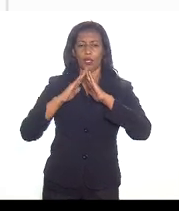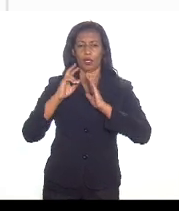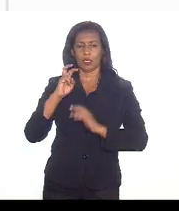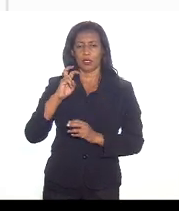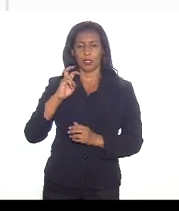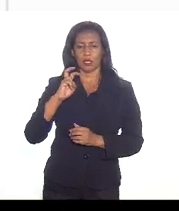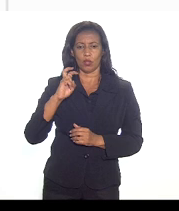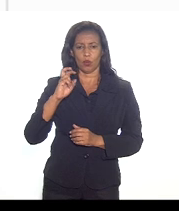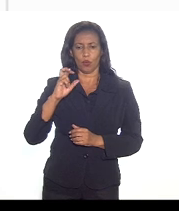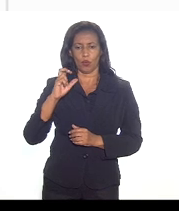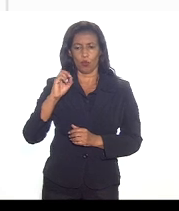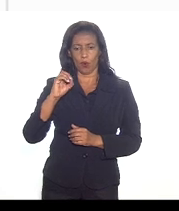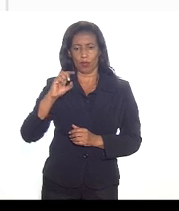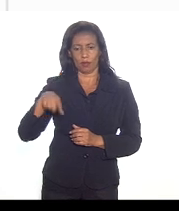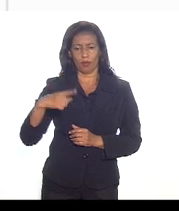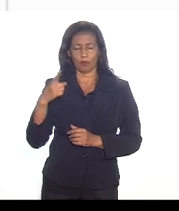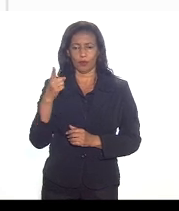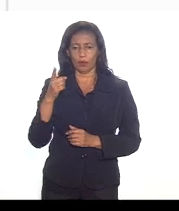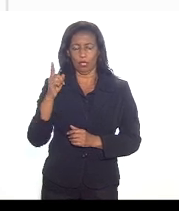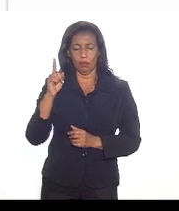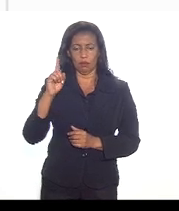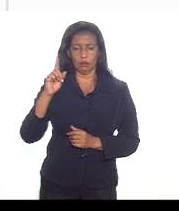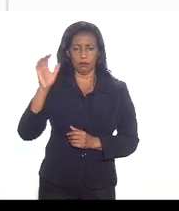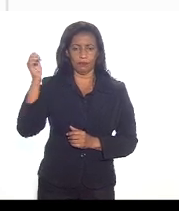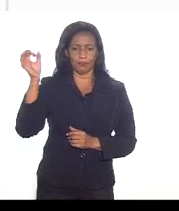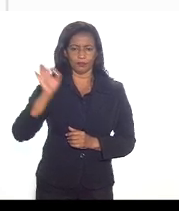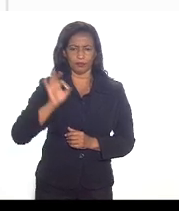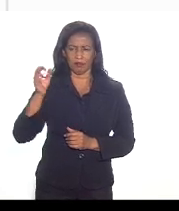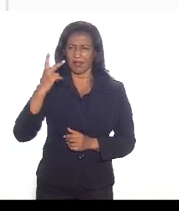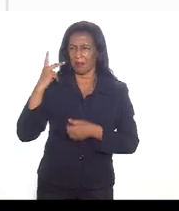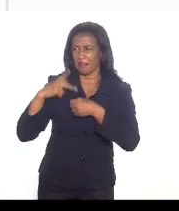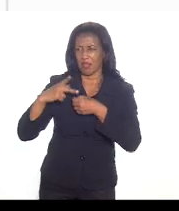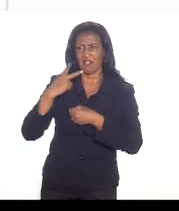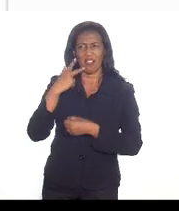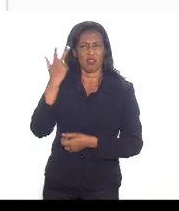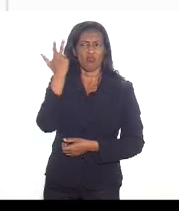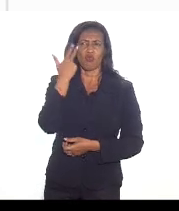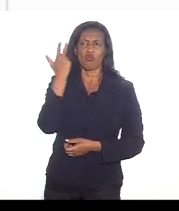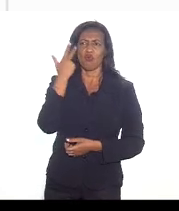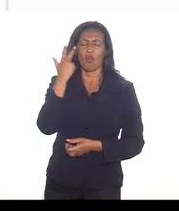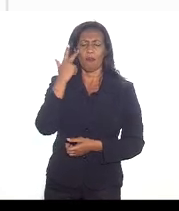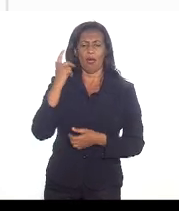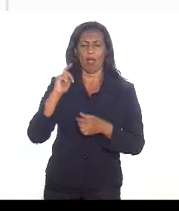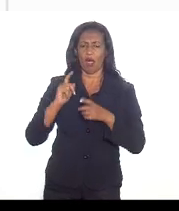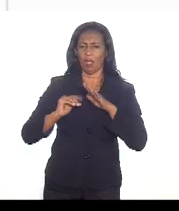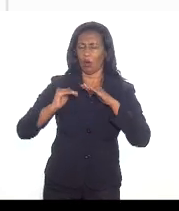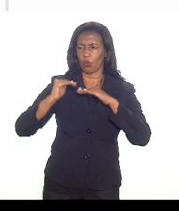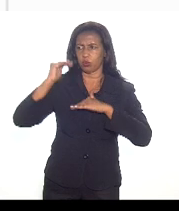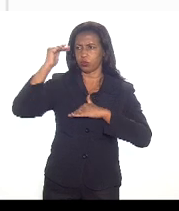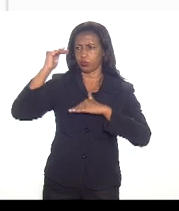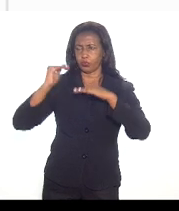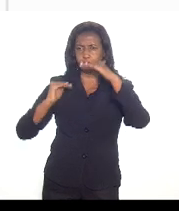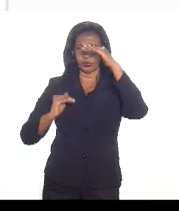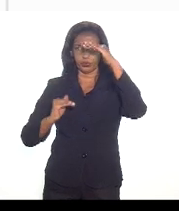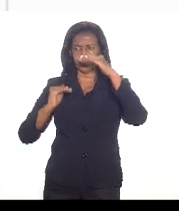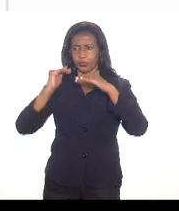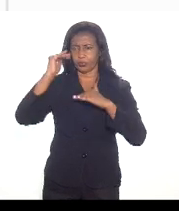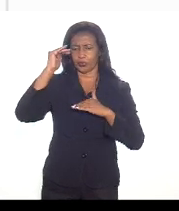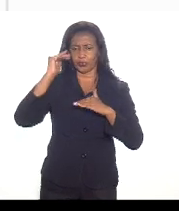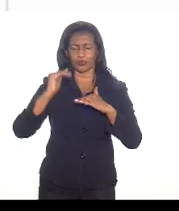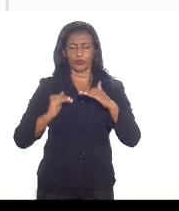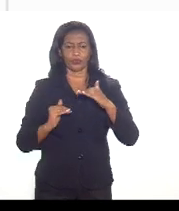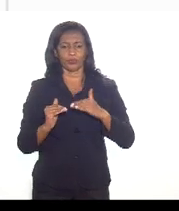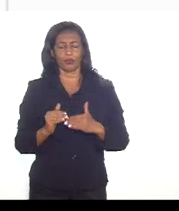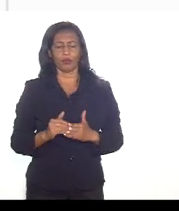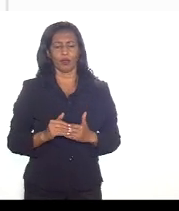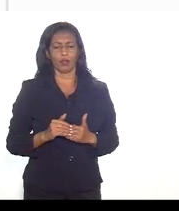50,1%. Né? A Petrobras e o IBP dizem que isso é normal e que é isso mesmo, e está usando gás para reinjetar,